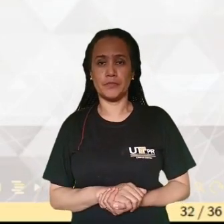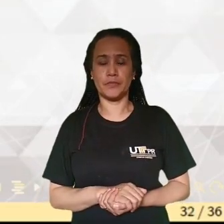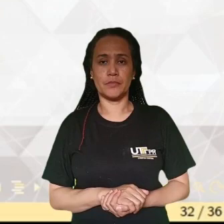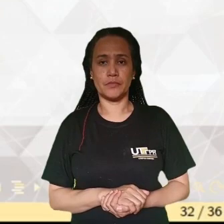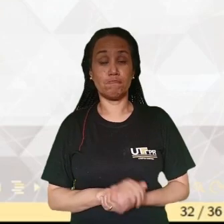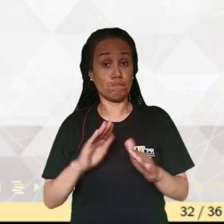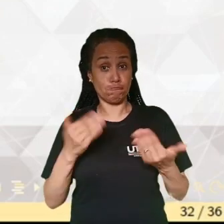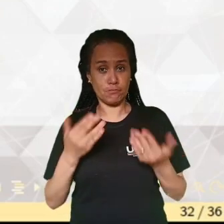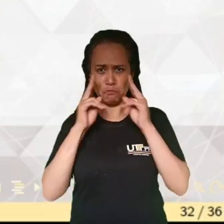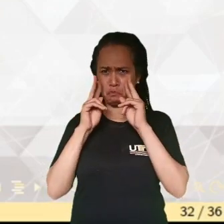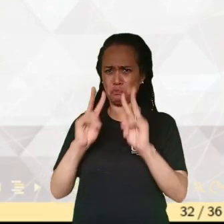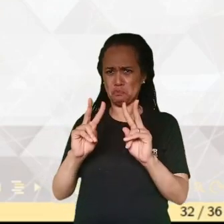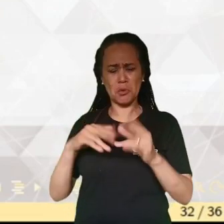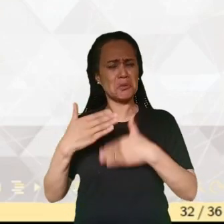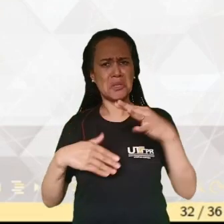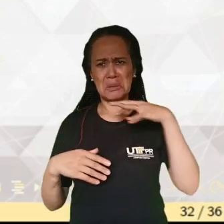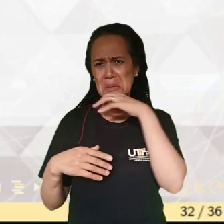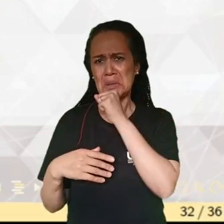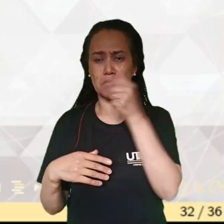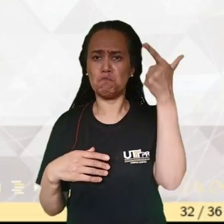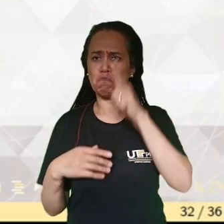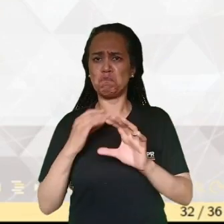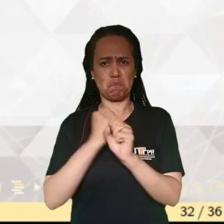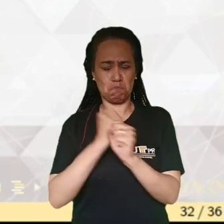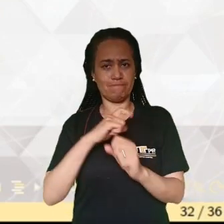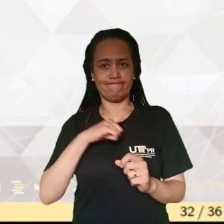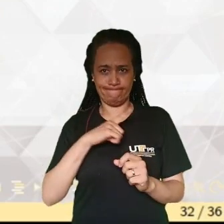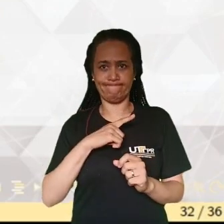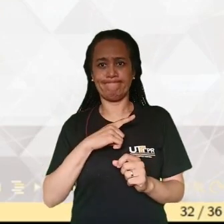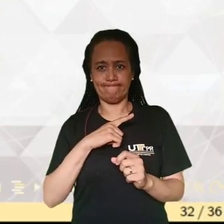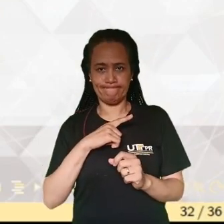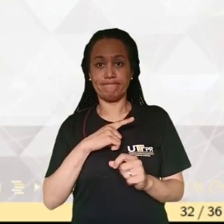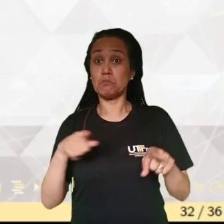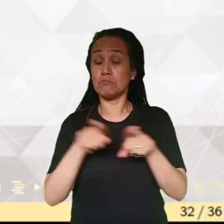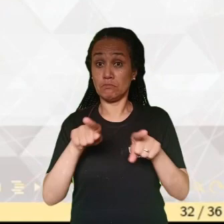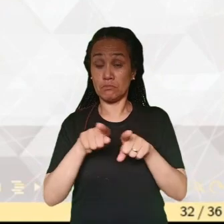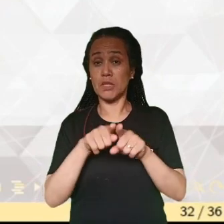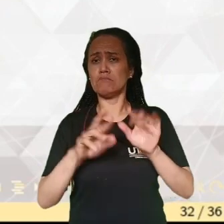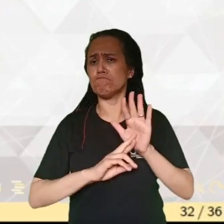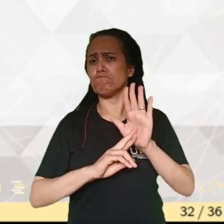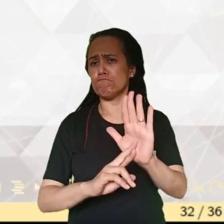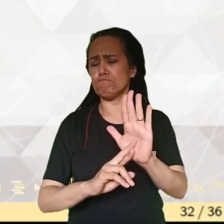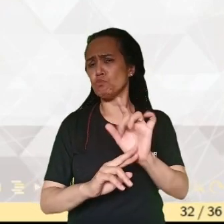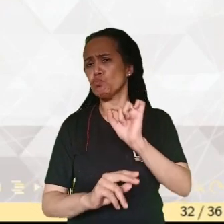Então vocês puderam ver que é um processo muito rápido de ser calculado, né, de ser representado.